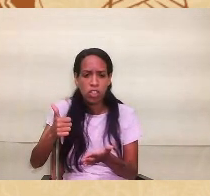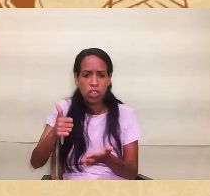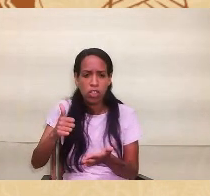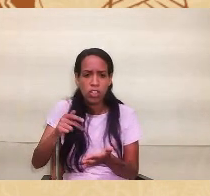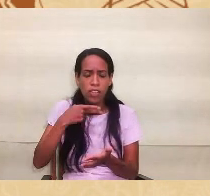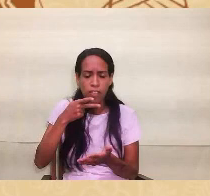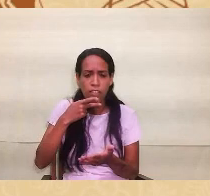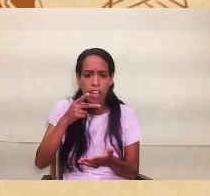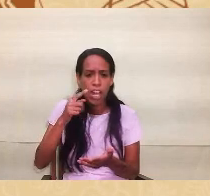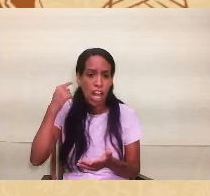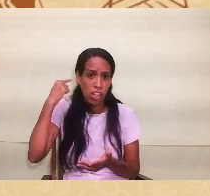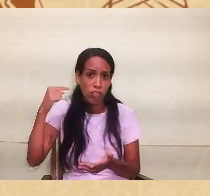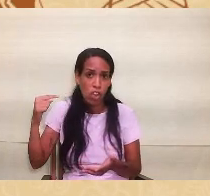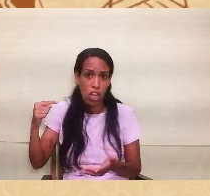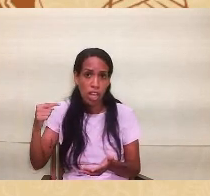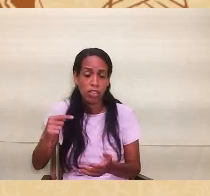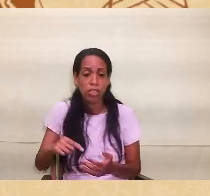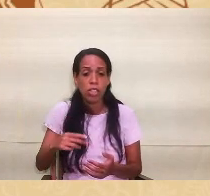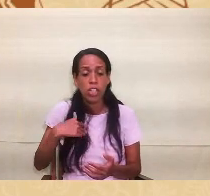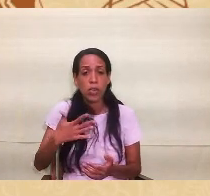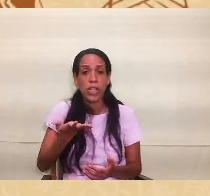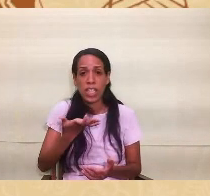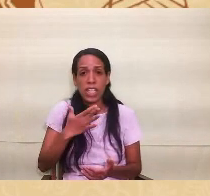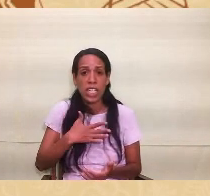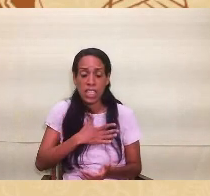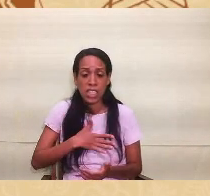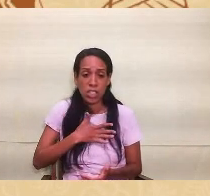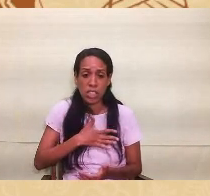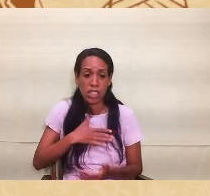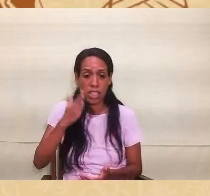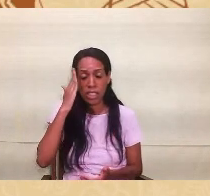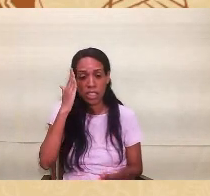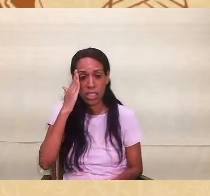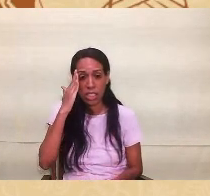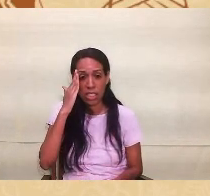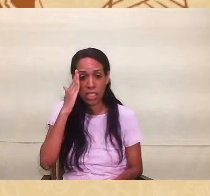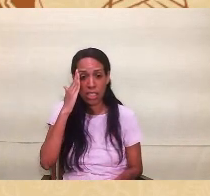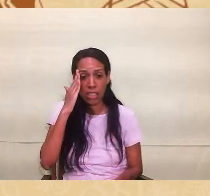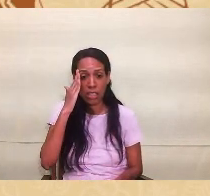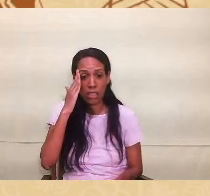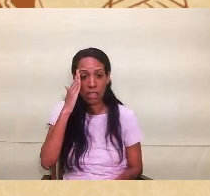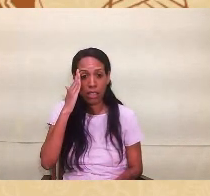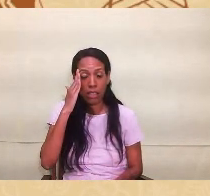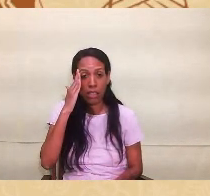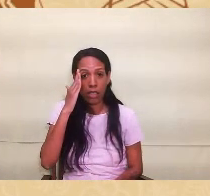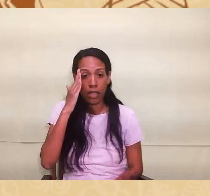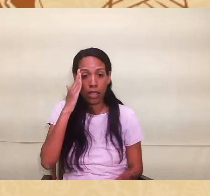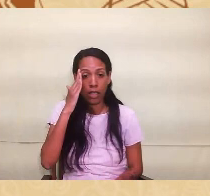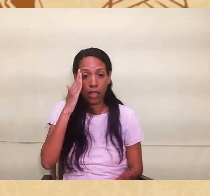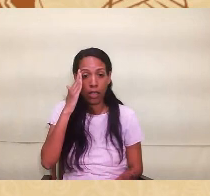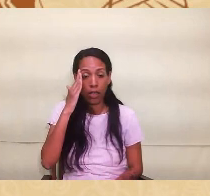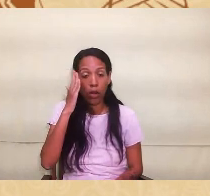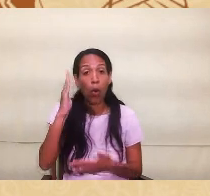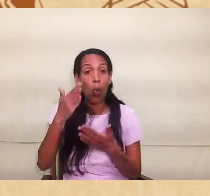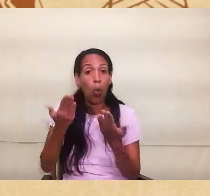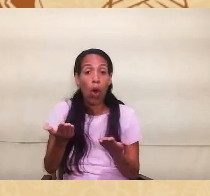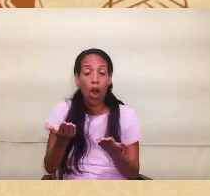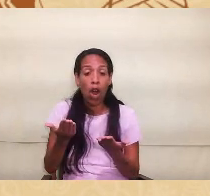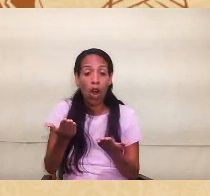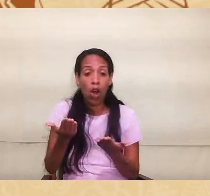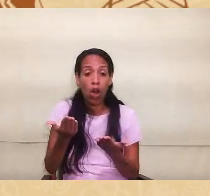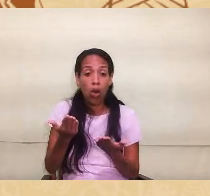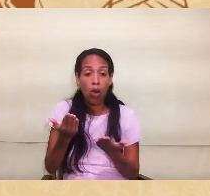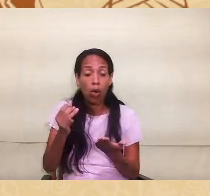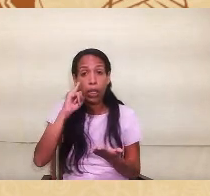revogada. Eu queria saber, se, ao menos dentro do seu território, quais foram as afetações dessa lei,